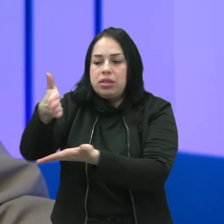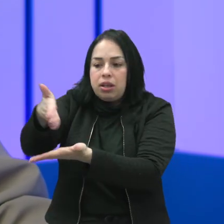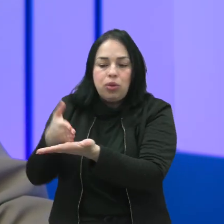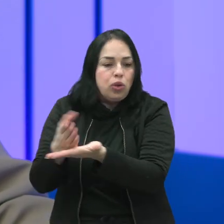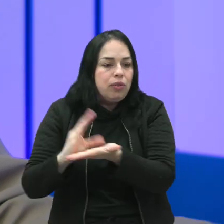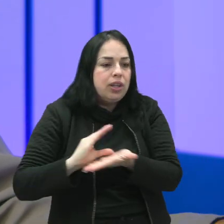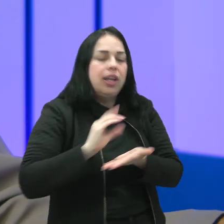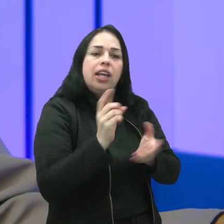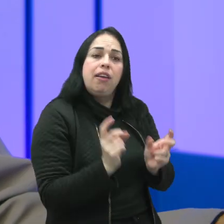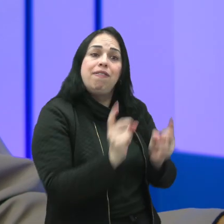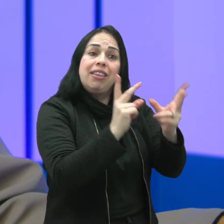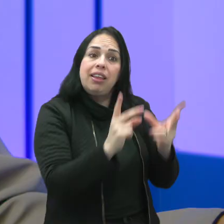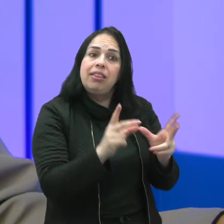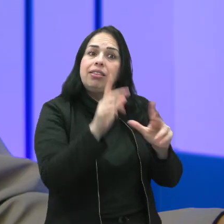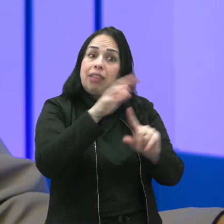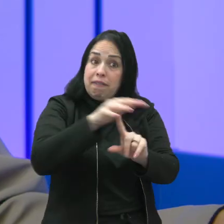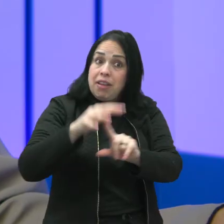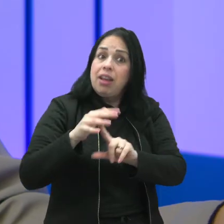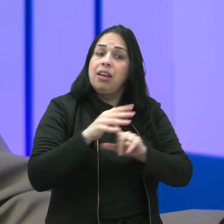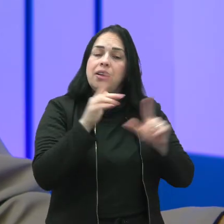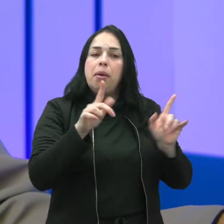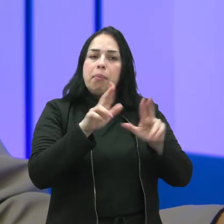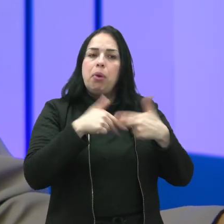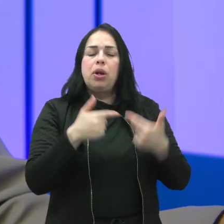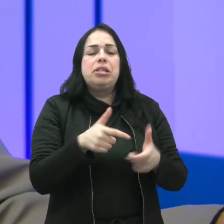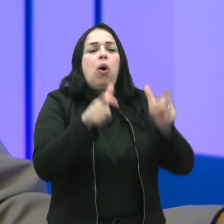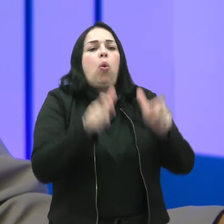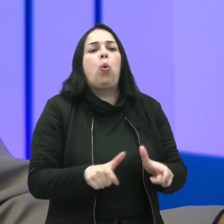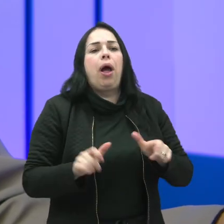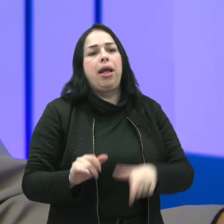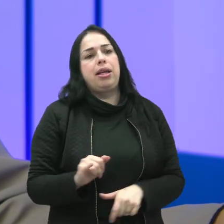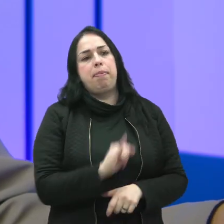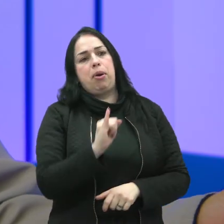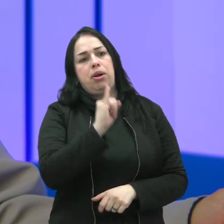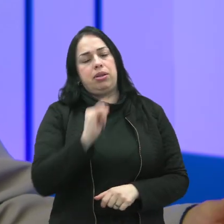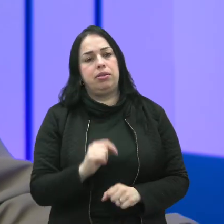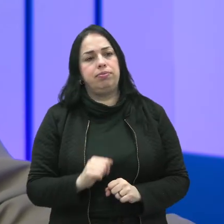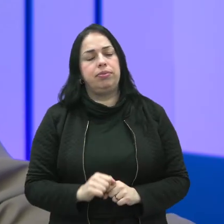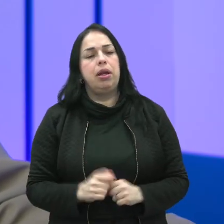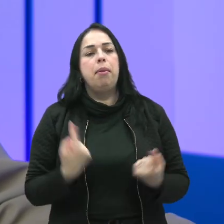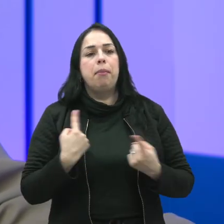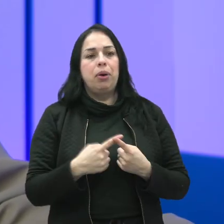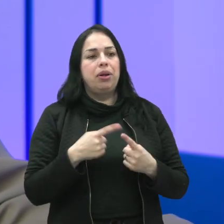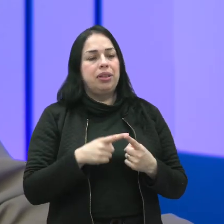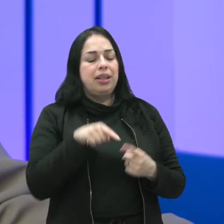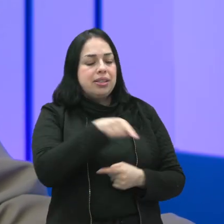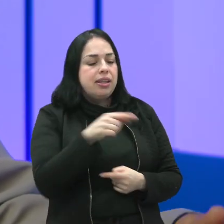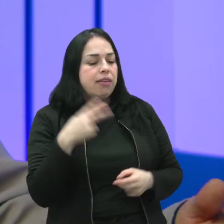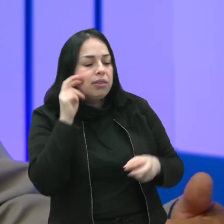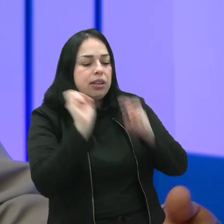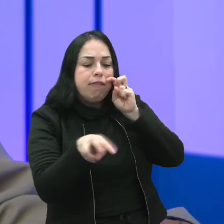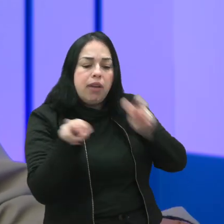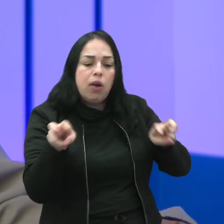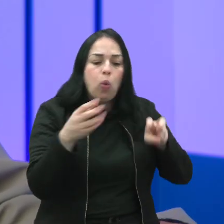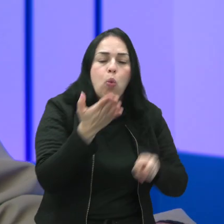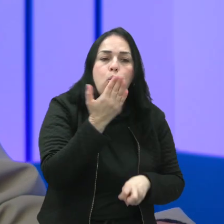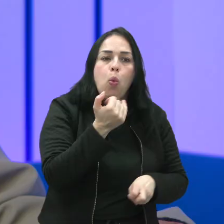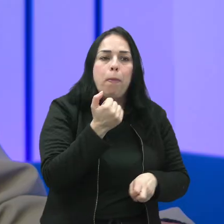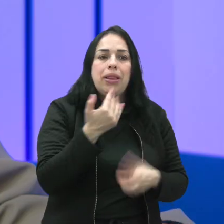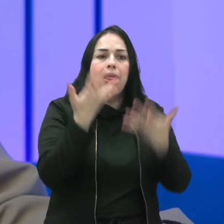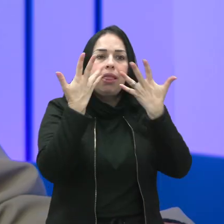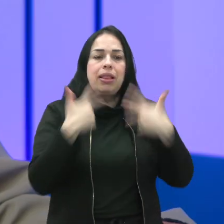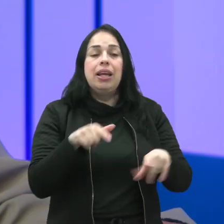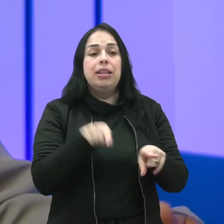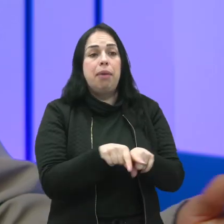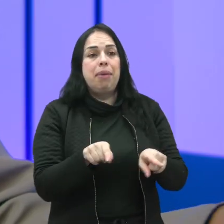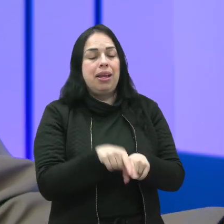vender nessas feiras. Então, a feira é um produto, um espaço muito importante que as pessoas também têm uma relação direta com os alimentos, né? A gente era uma questão cultural no